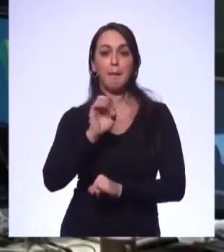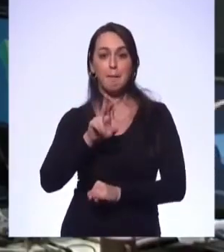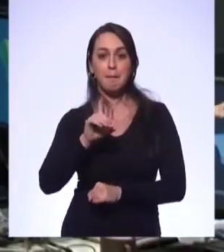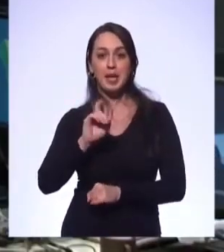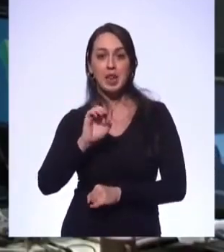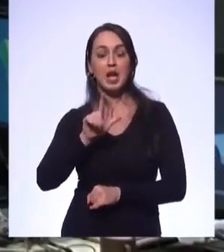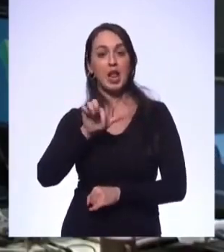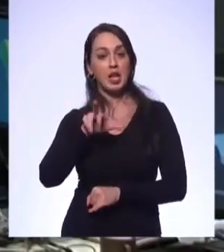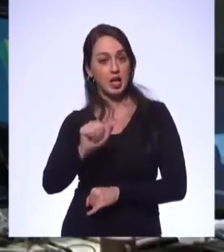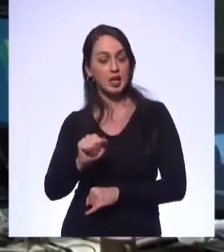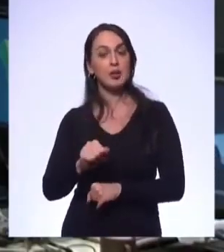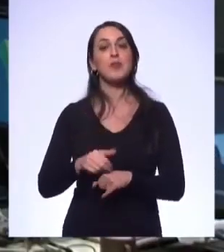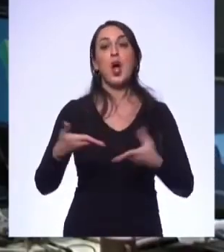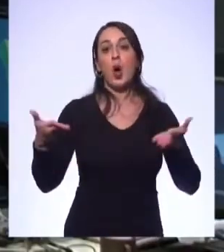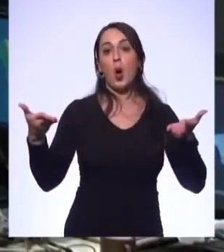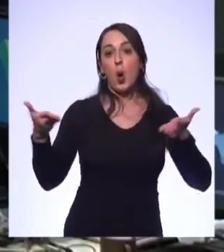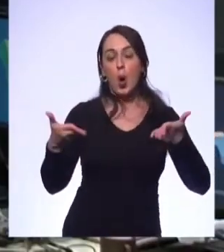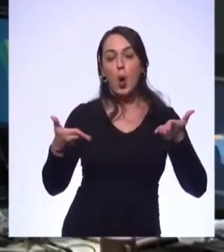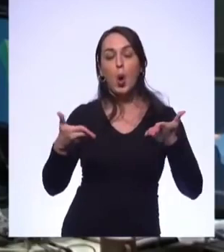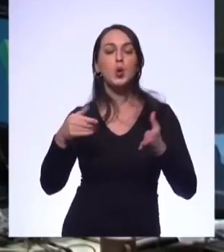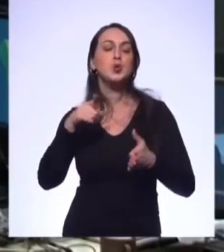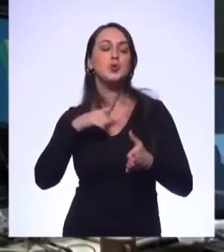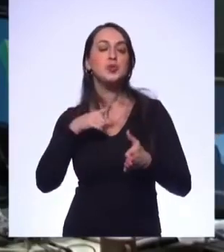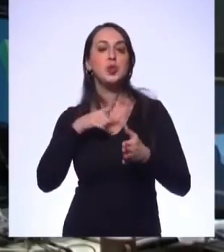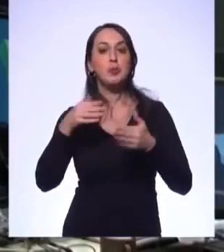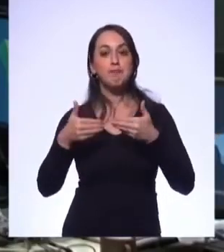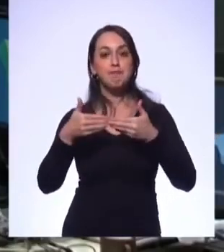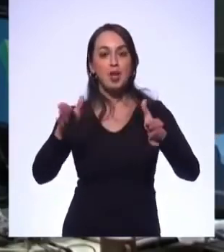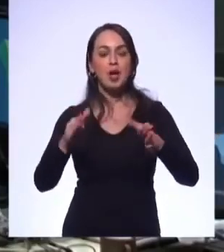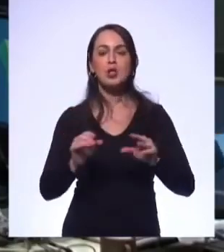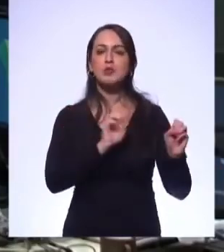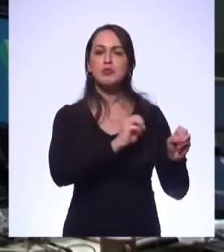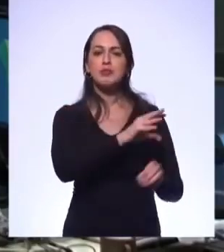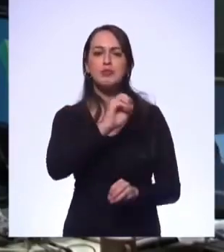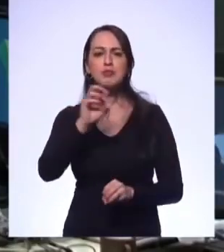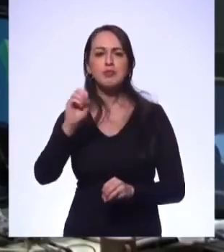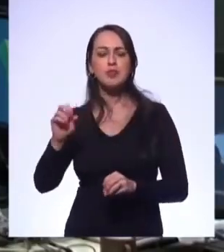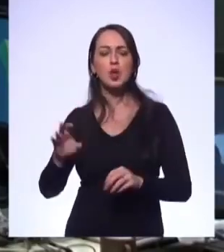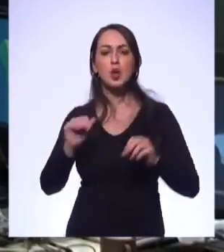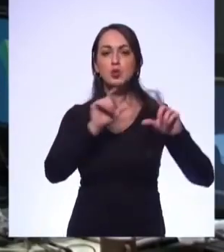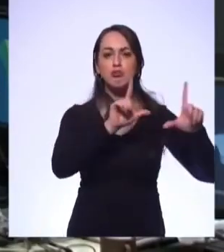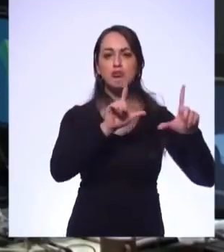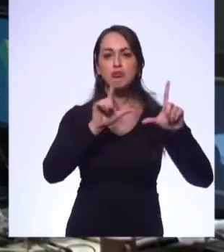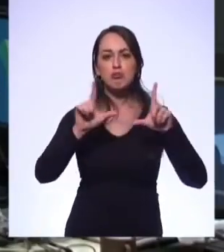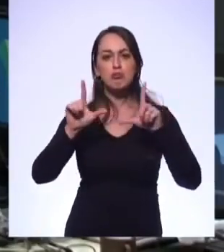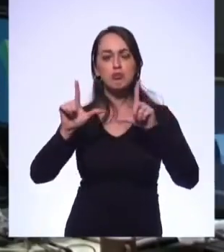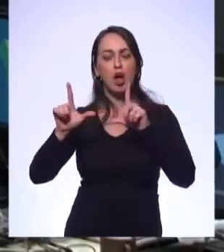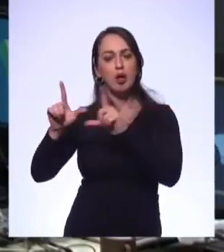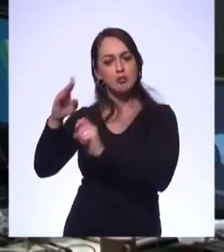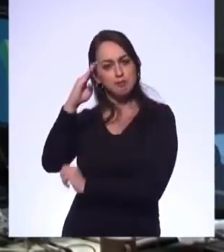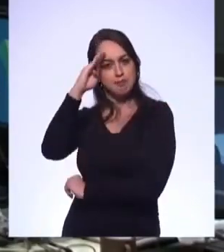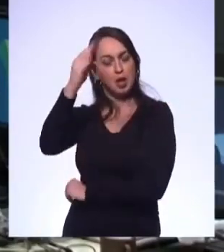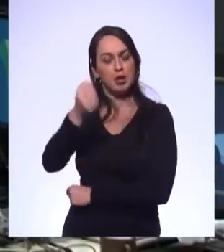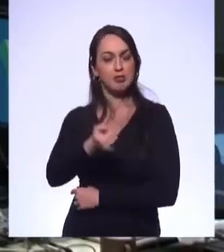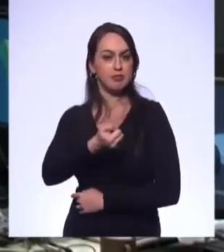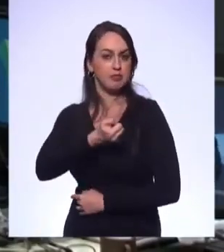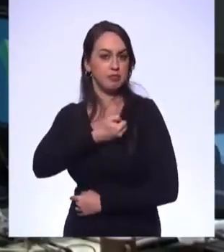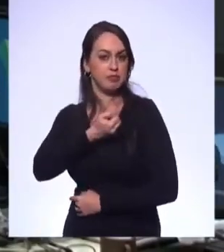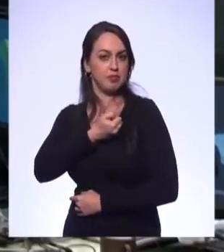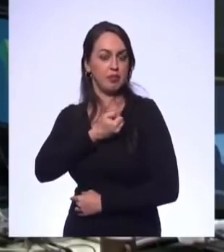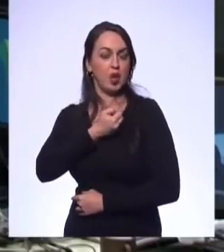disponibilizado ao público novos painéis de dados de serviços de telecomunicações com os principais números do setor, tais